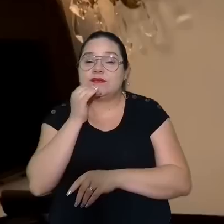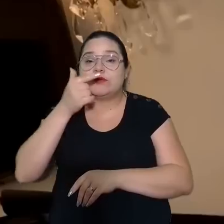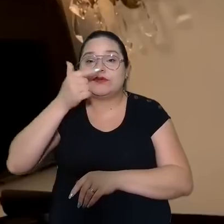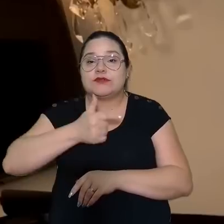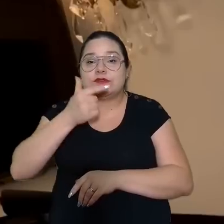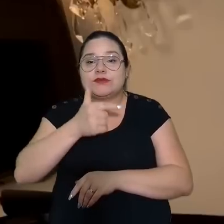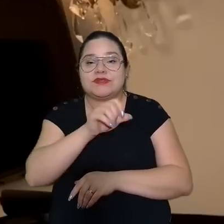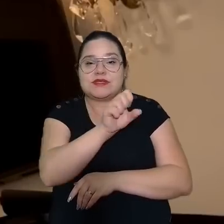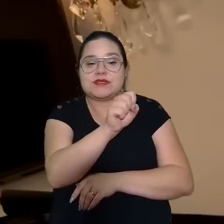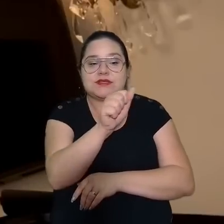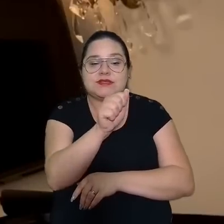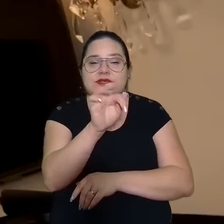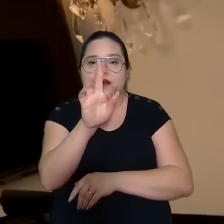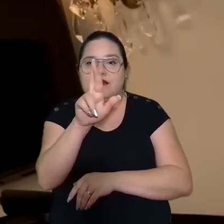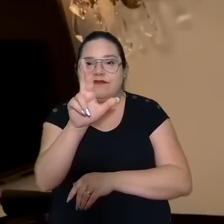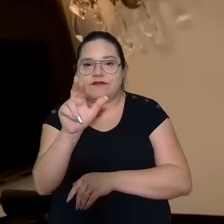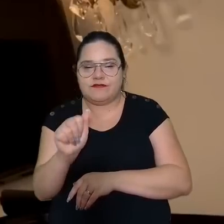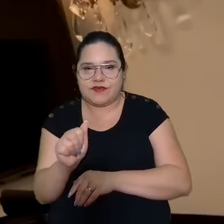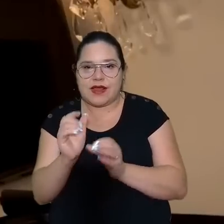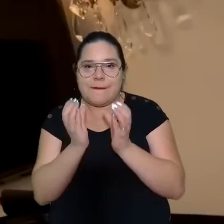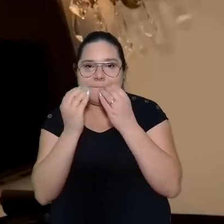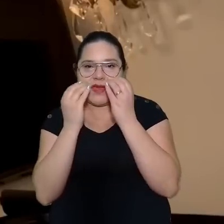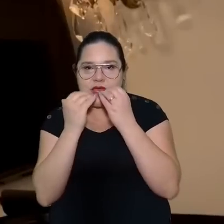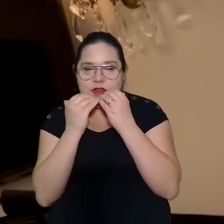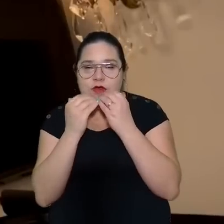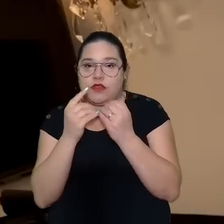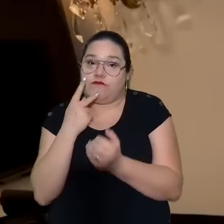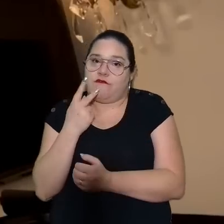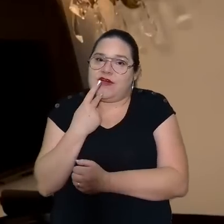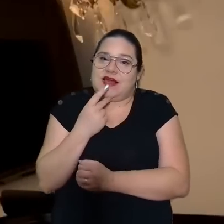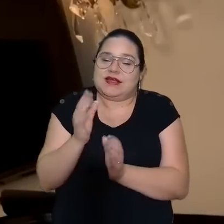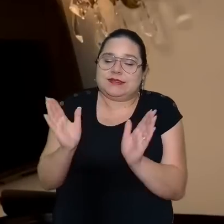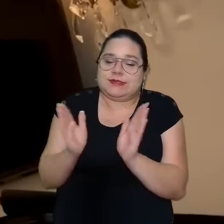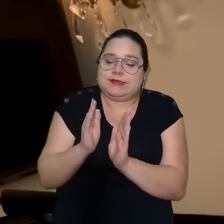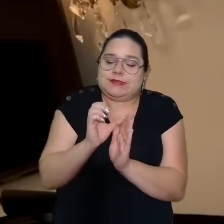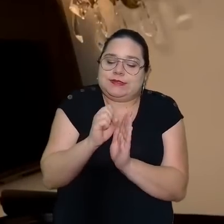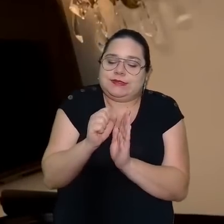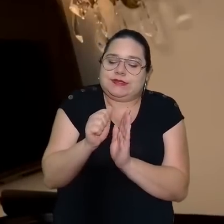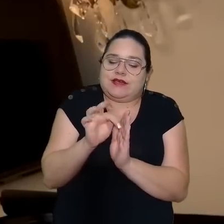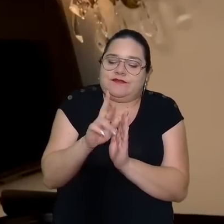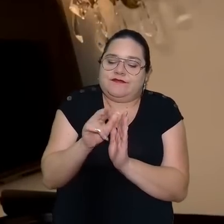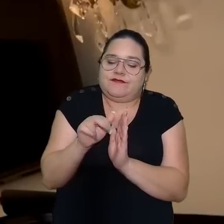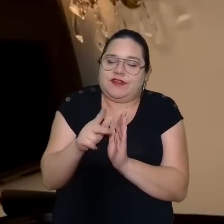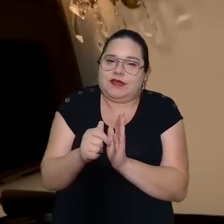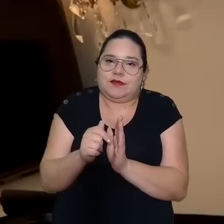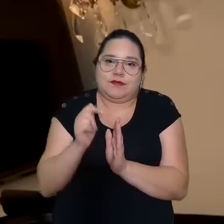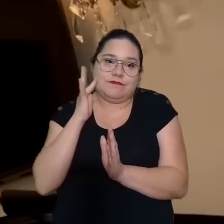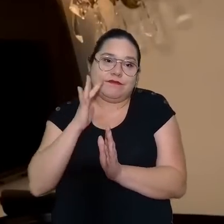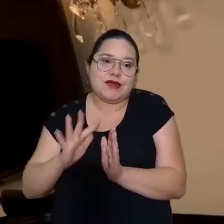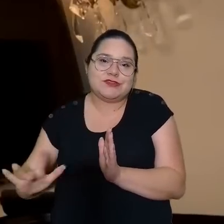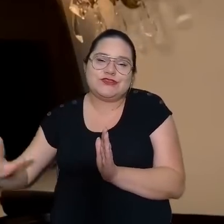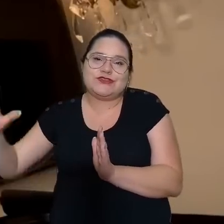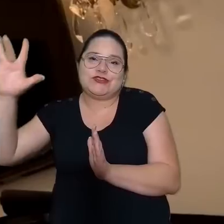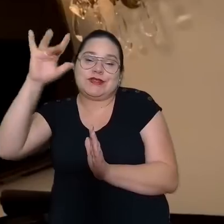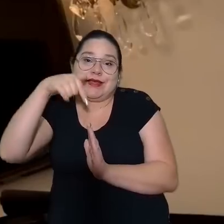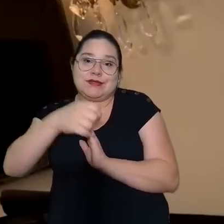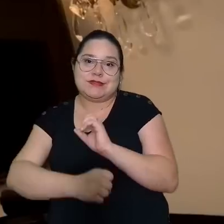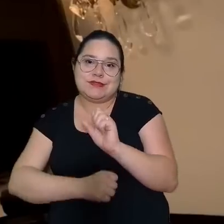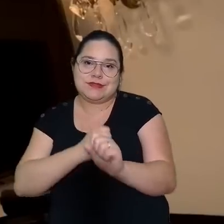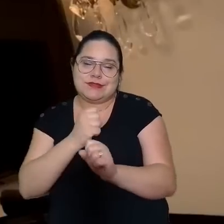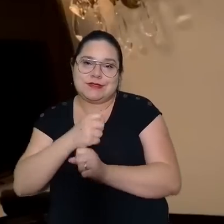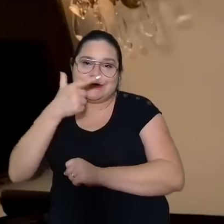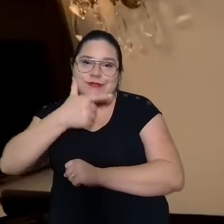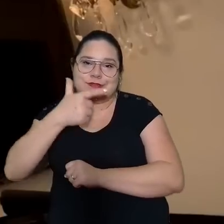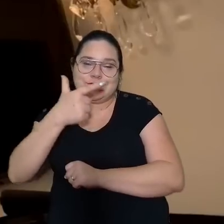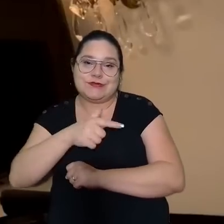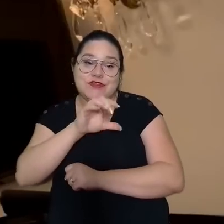de milho, nem vou chamar de safrinha, né? Imagina que um monstro de uma safra, como por exemplo esse ano aqui no Brasil, com mais de 95